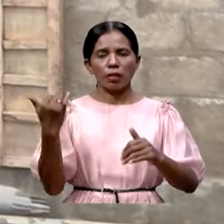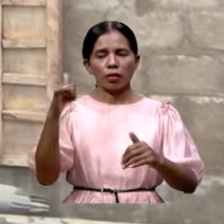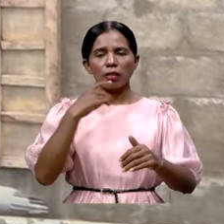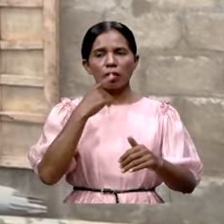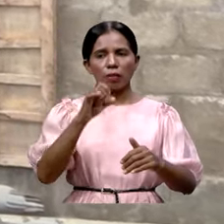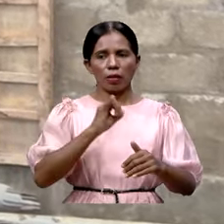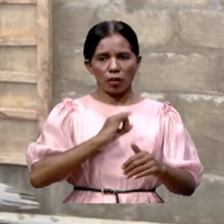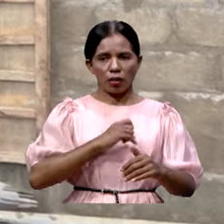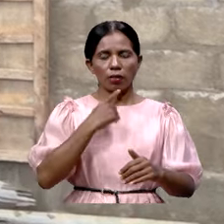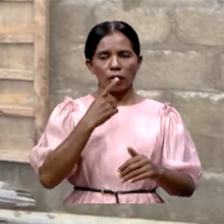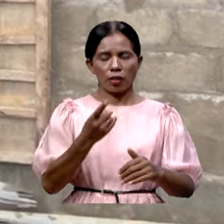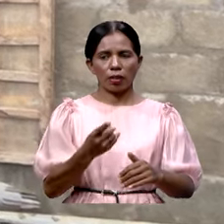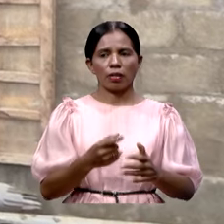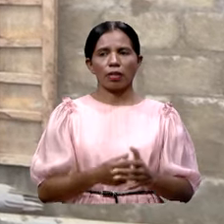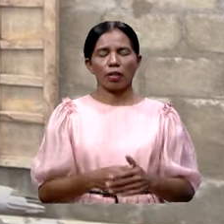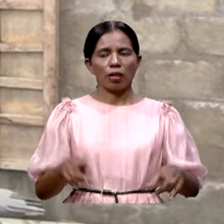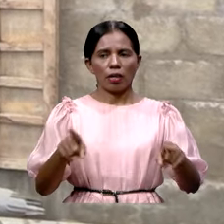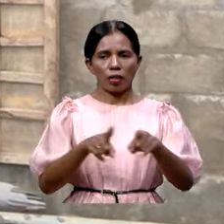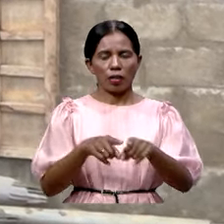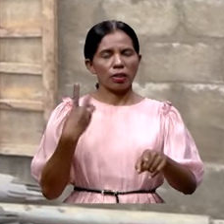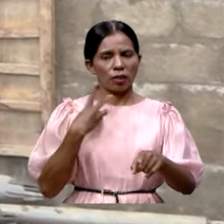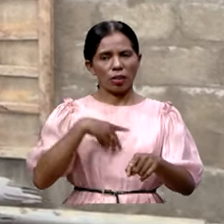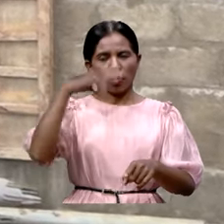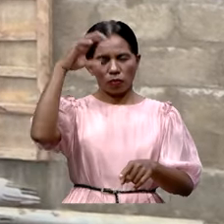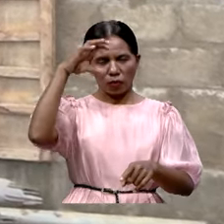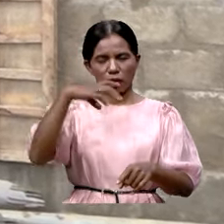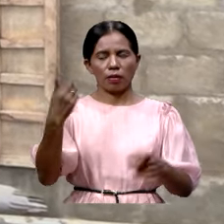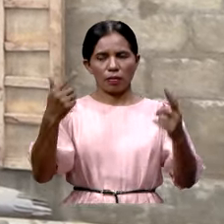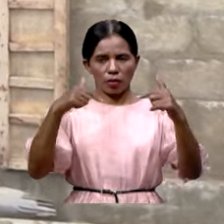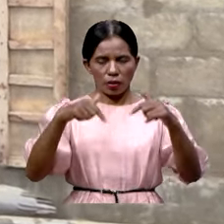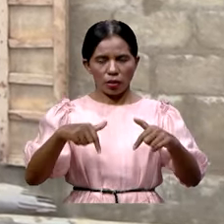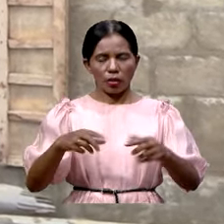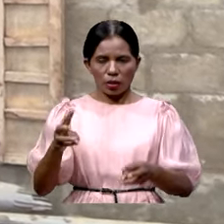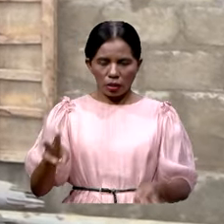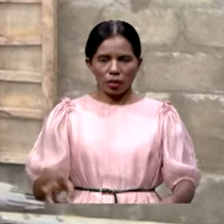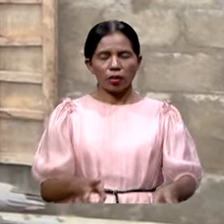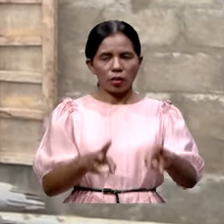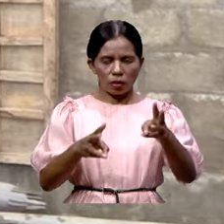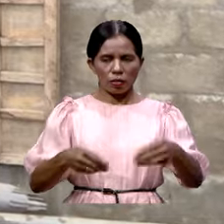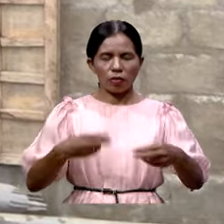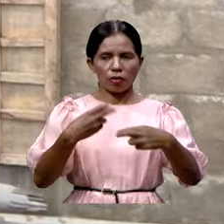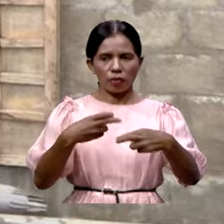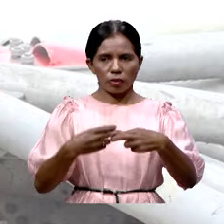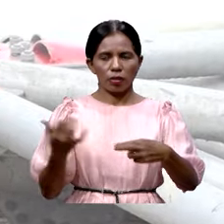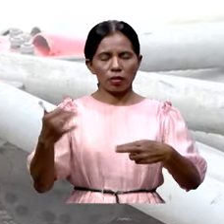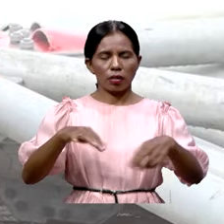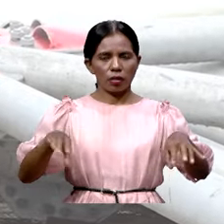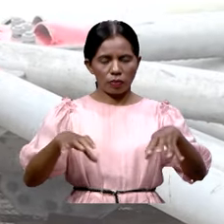ma kanesa no hisira tebi ona. Kanesa ni itene klima rasik, uda ni itene estrada. Itene mos impacto basira ni atrabalho